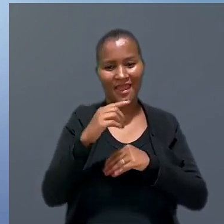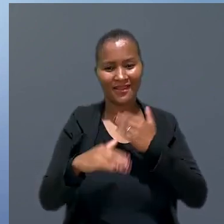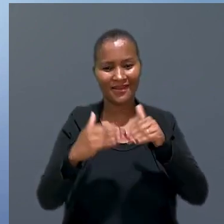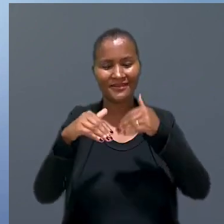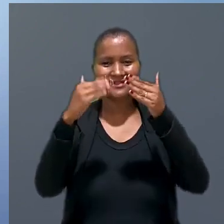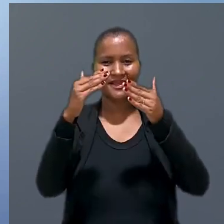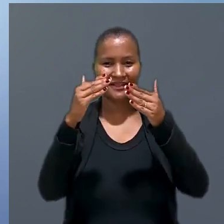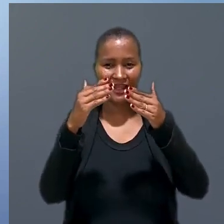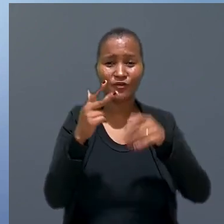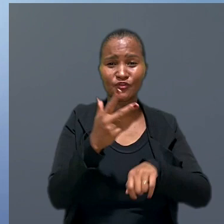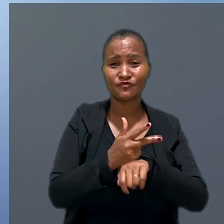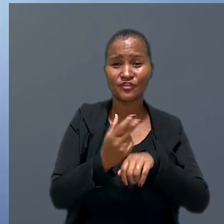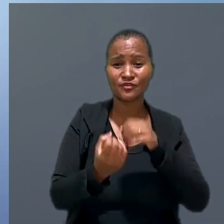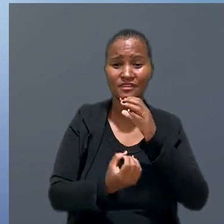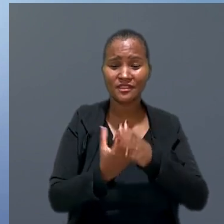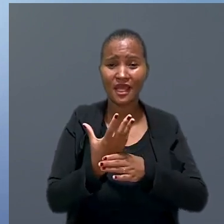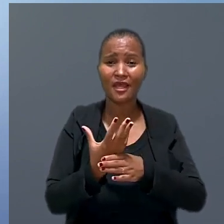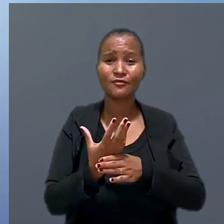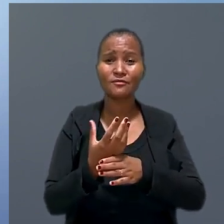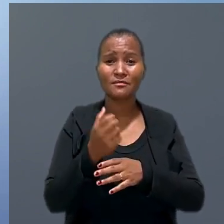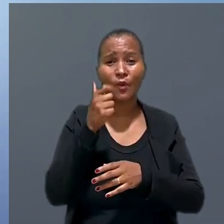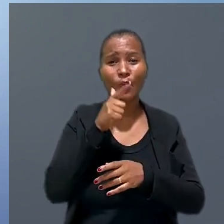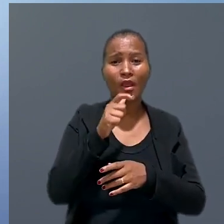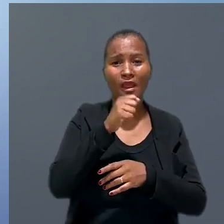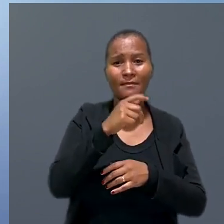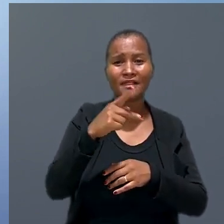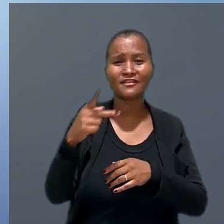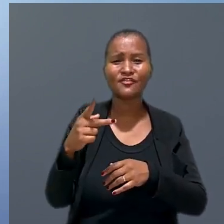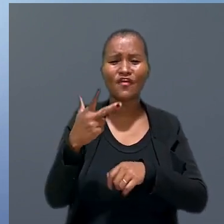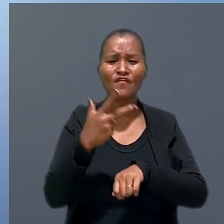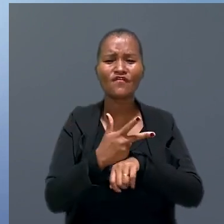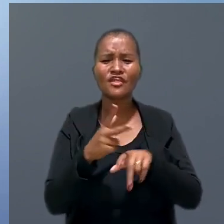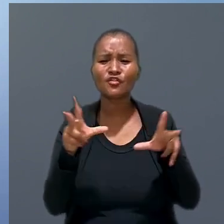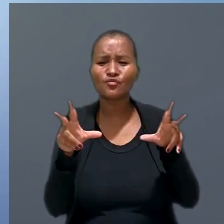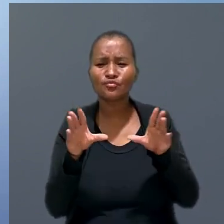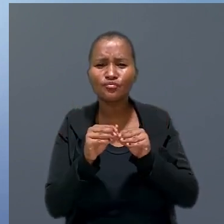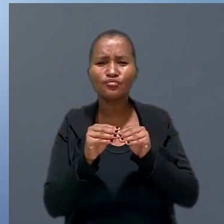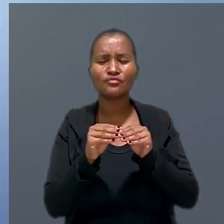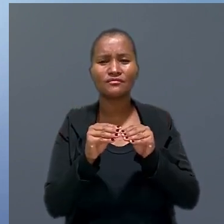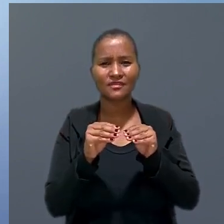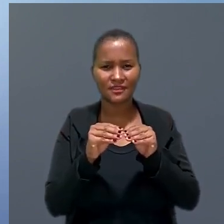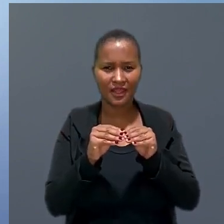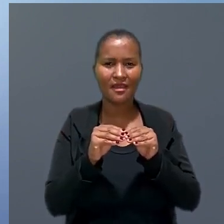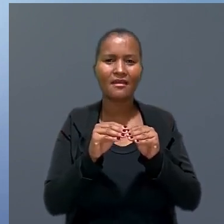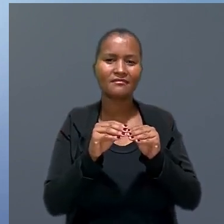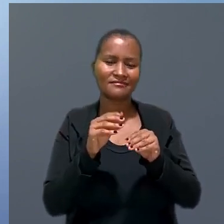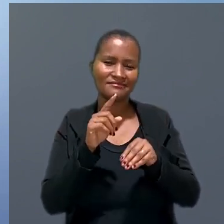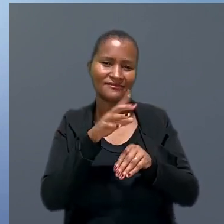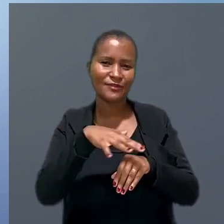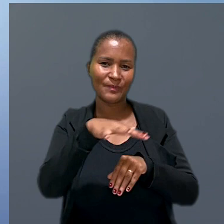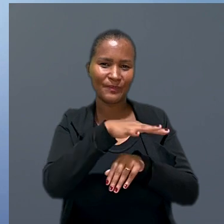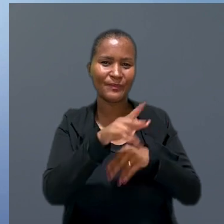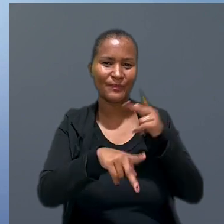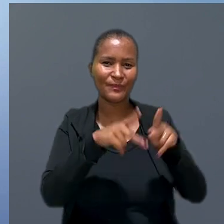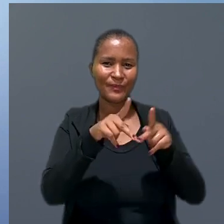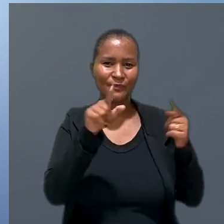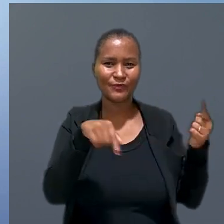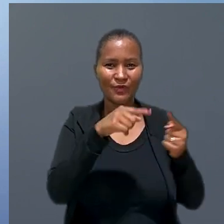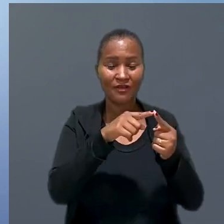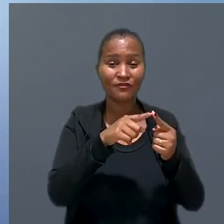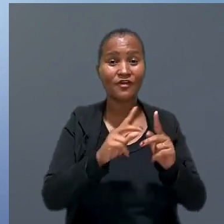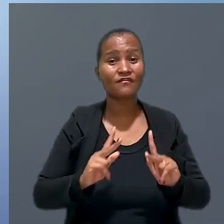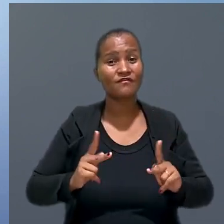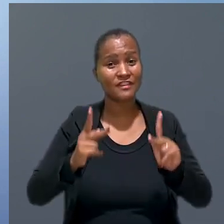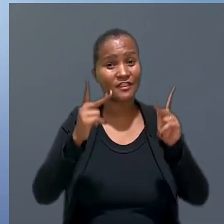Crescer, as peças foram criadas para aplicativos de vídeos curtos populares entre o público-alvo. Os vencedores